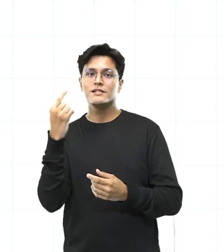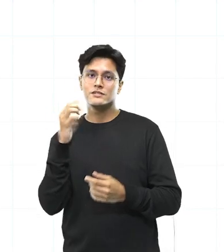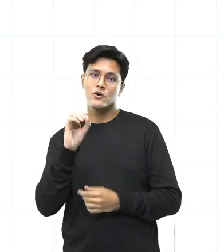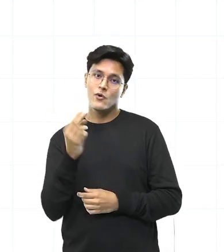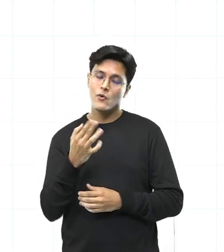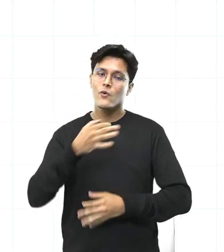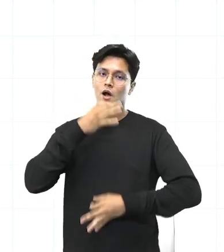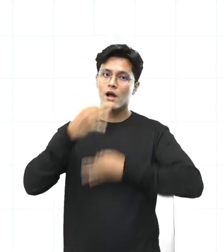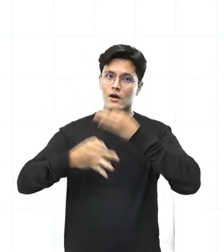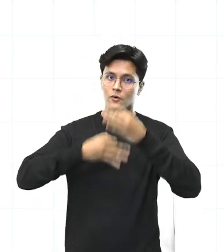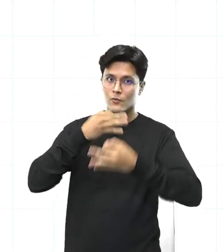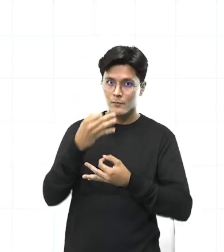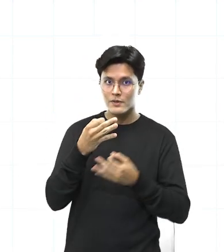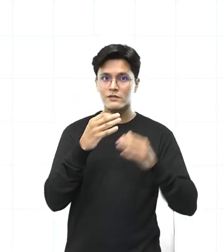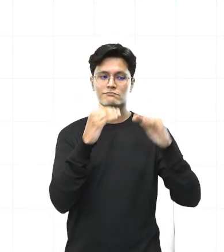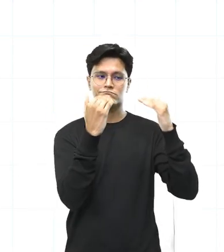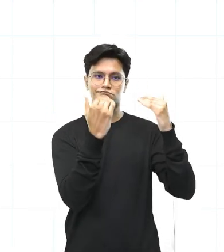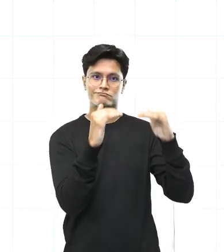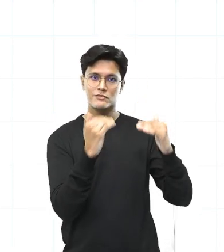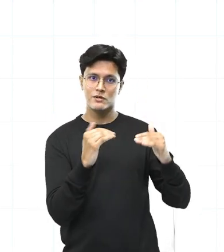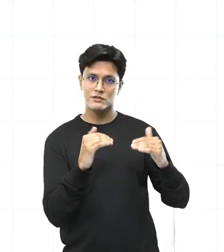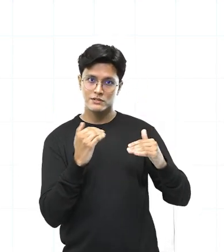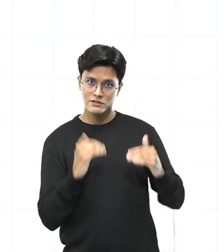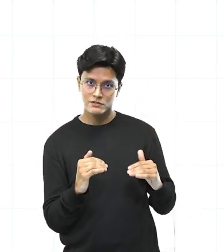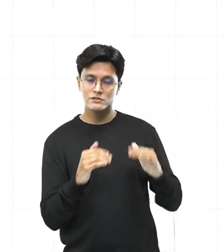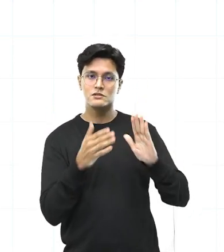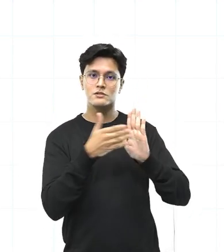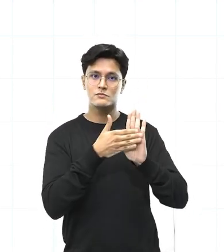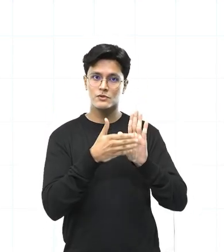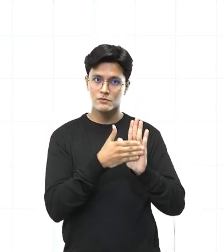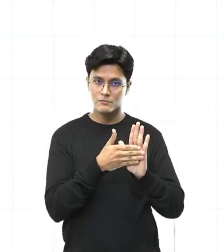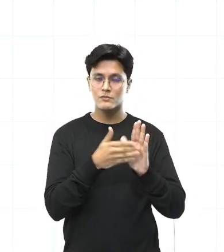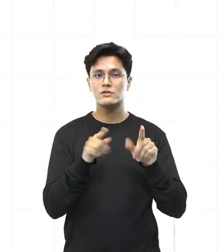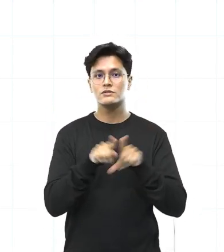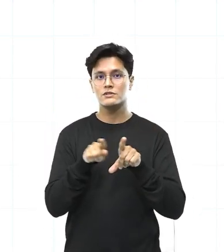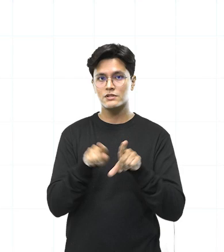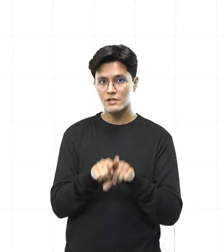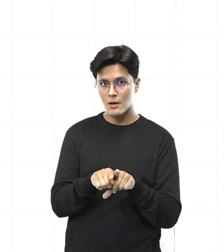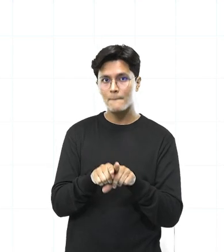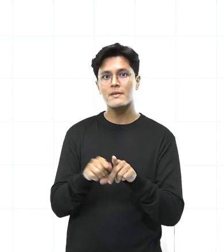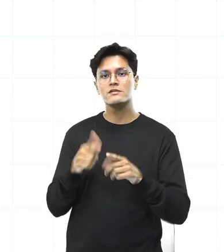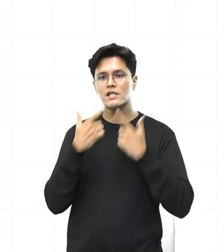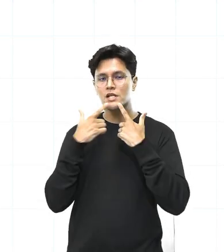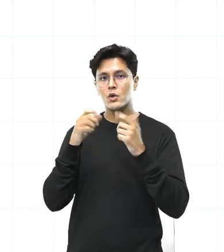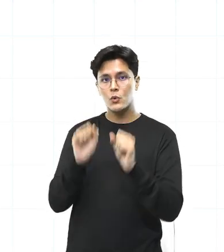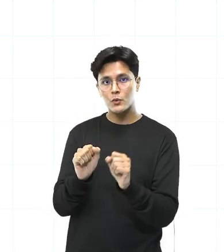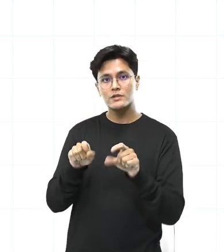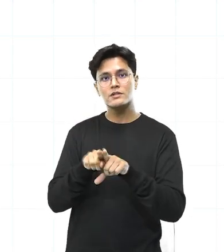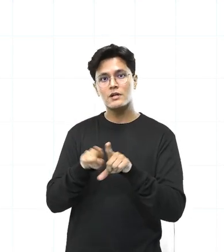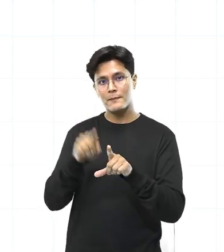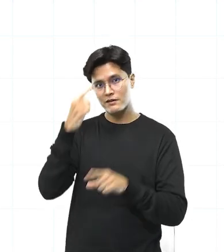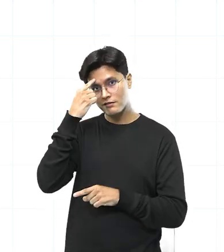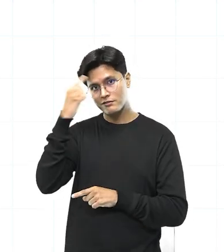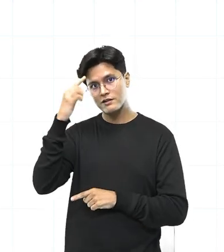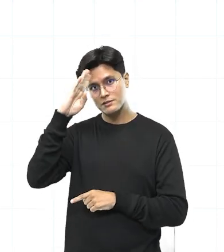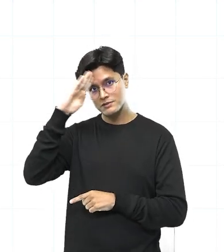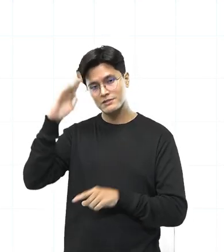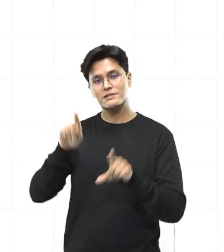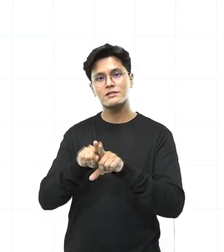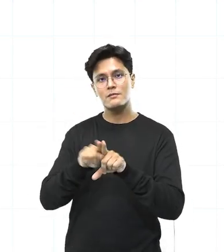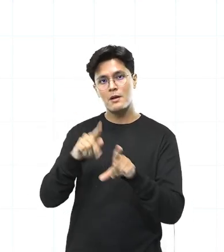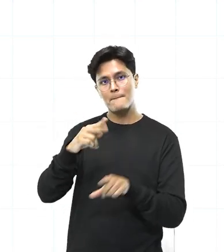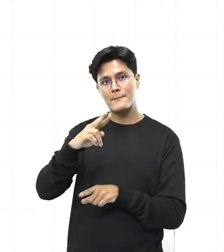ou argumentos, hierarquização das proposições, pistas linguísticas, ideias centrais